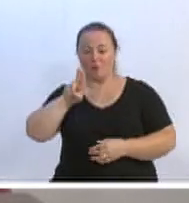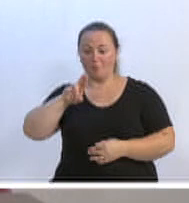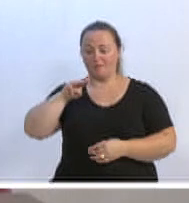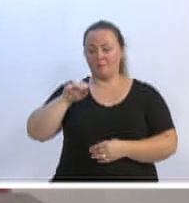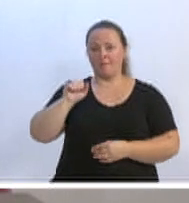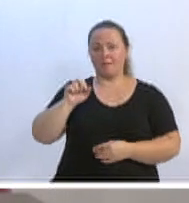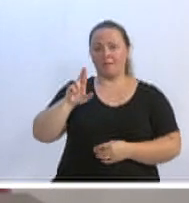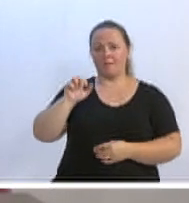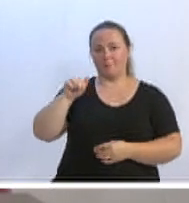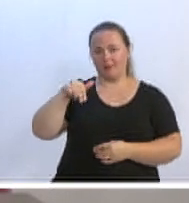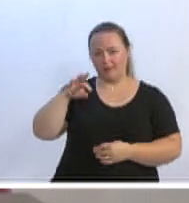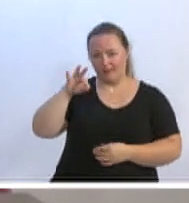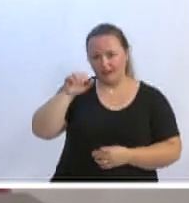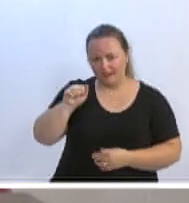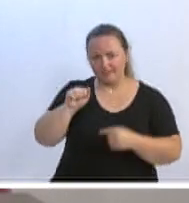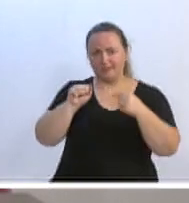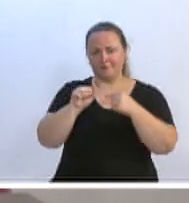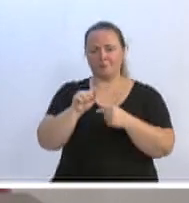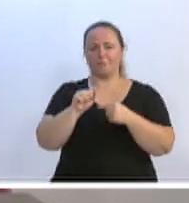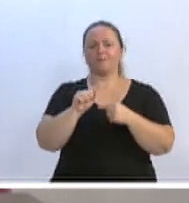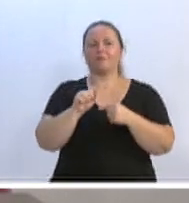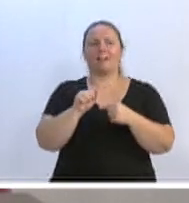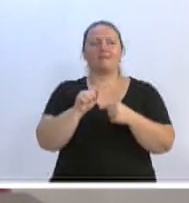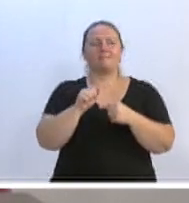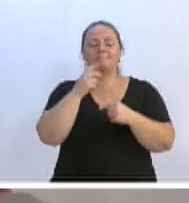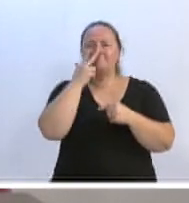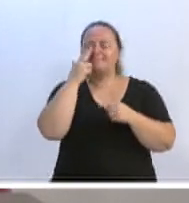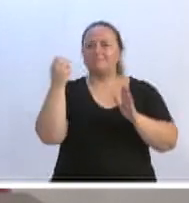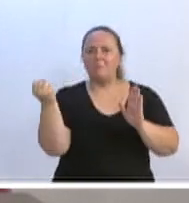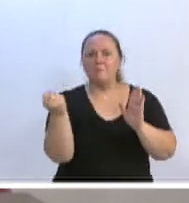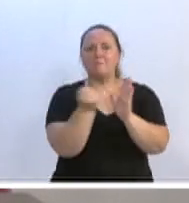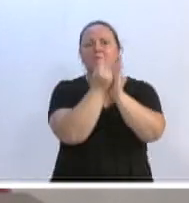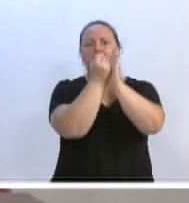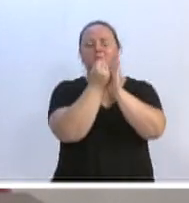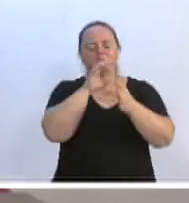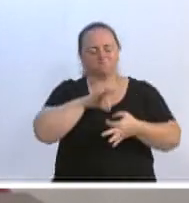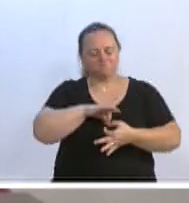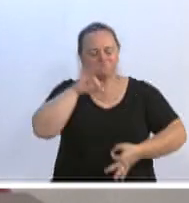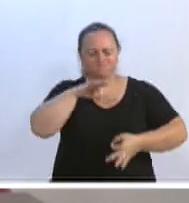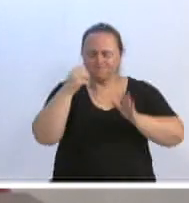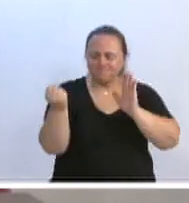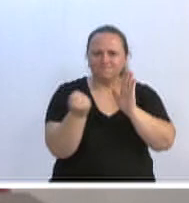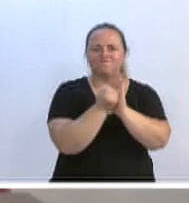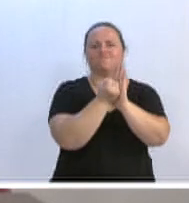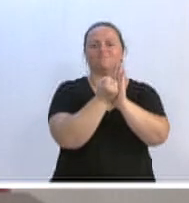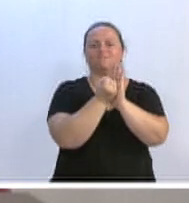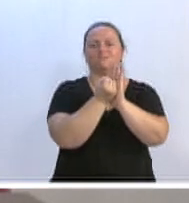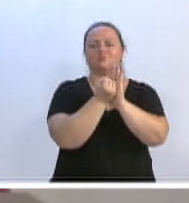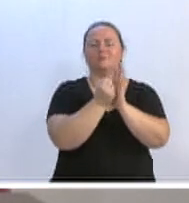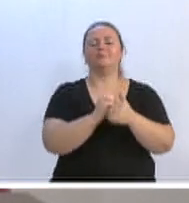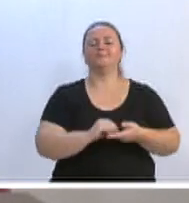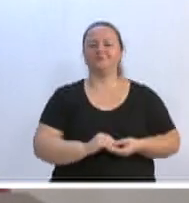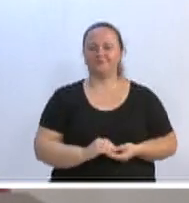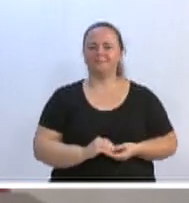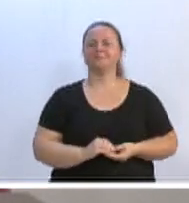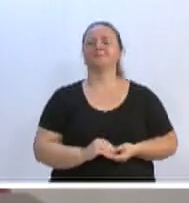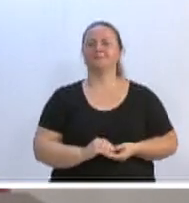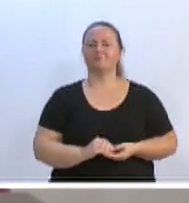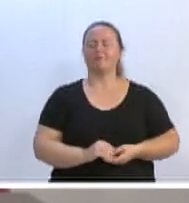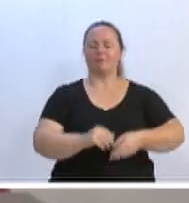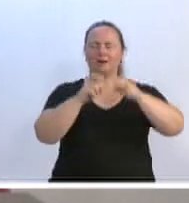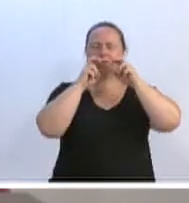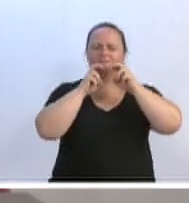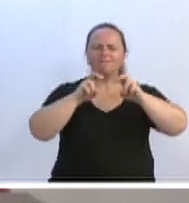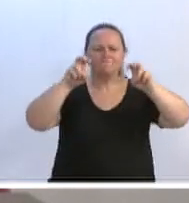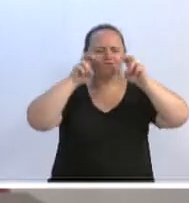Maranata é um patrimônio espiritual. É o grito de alerta